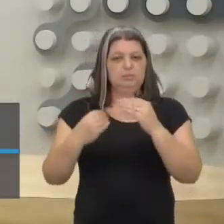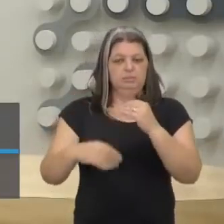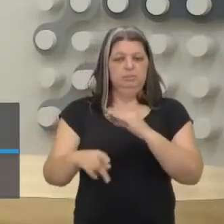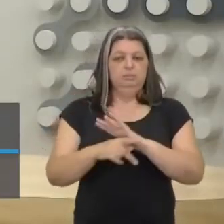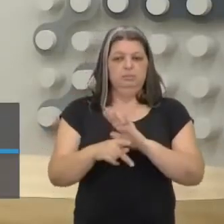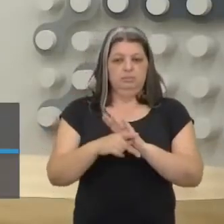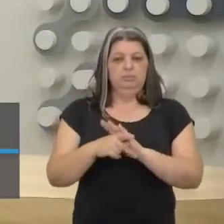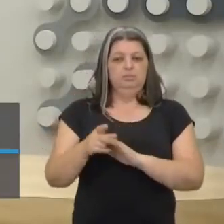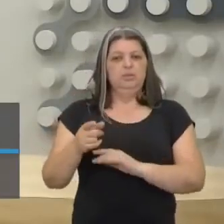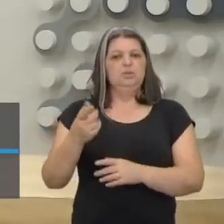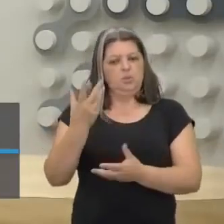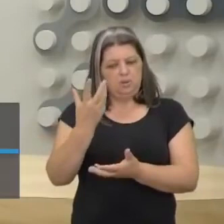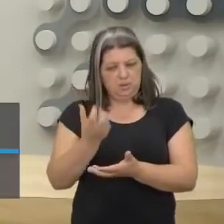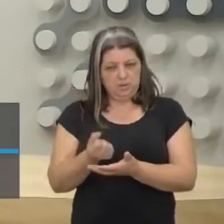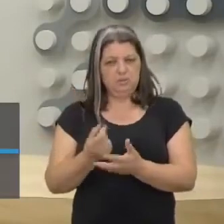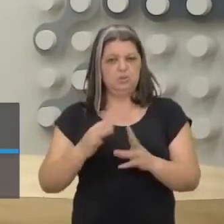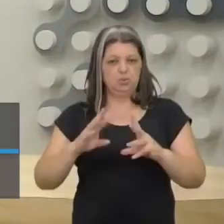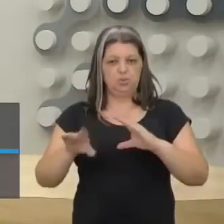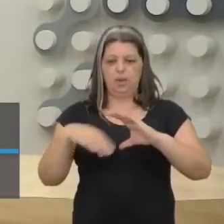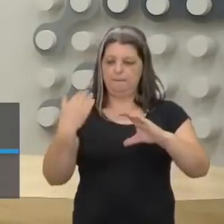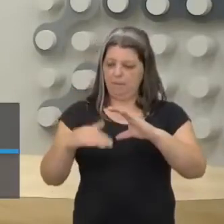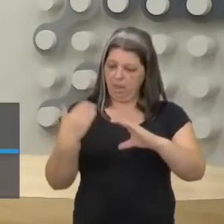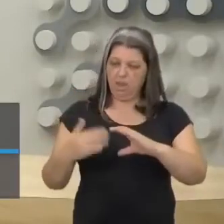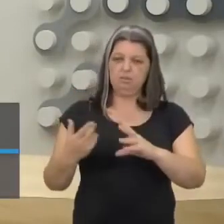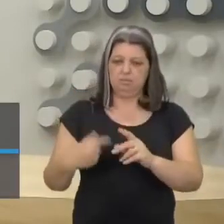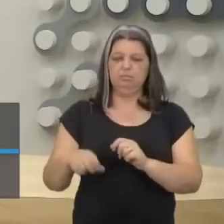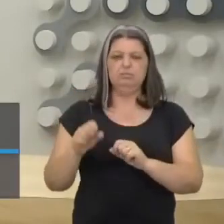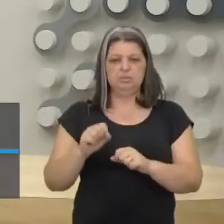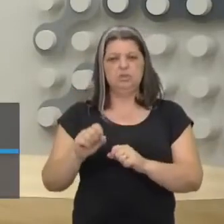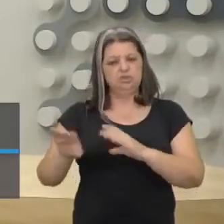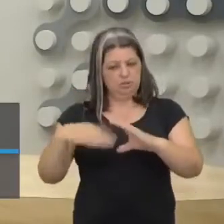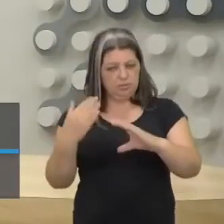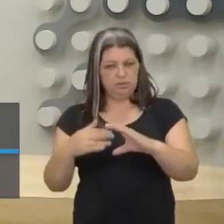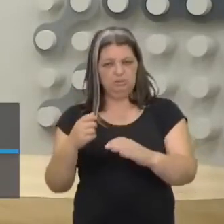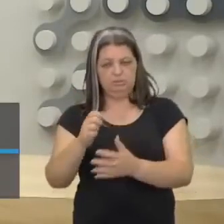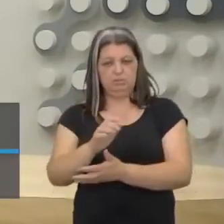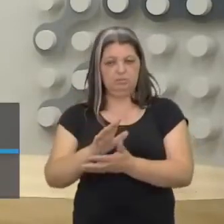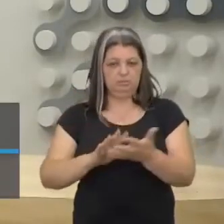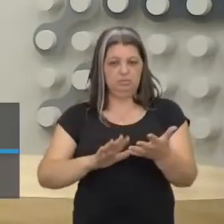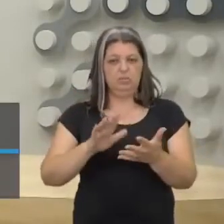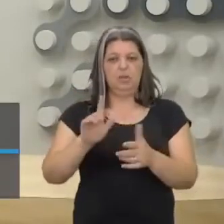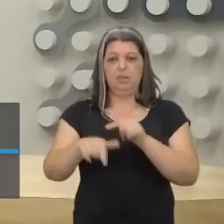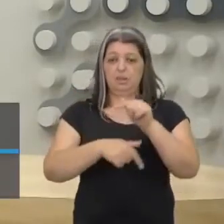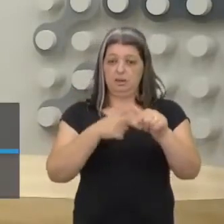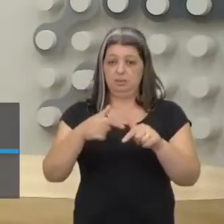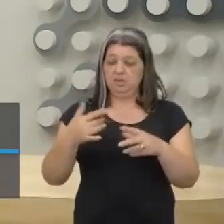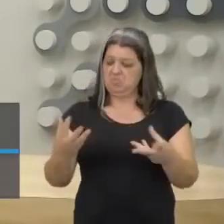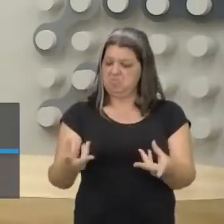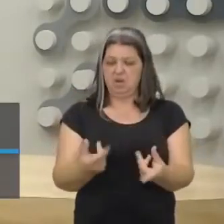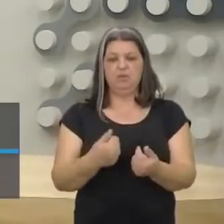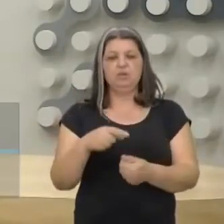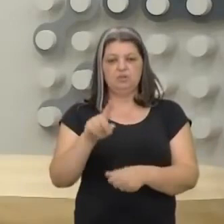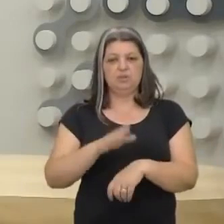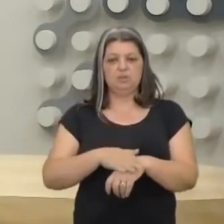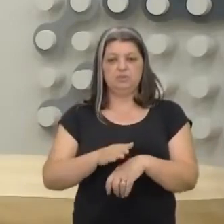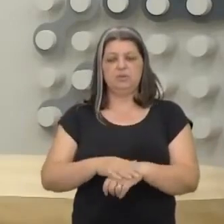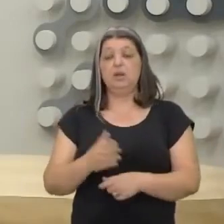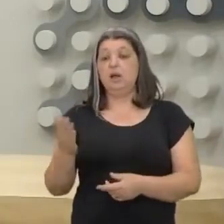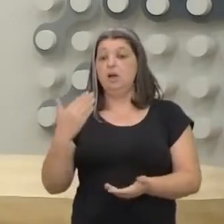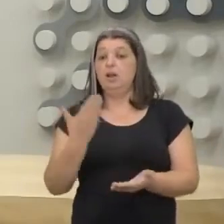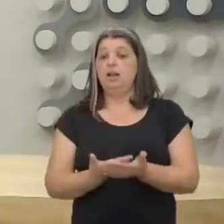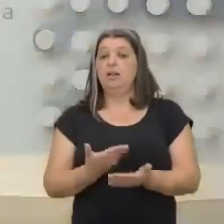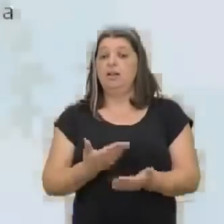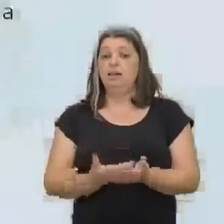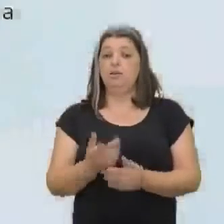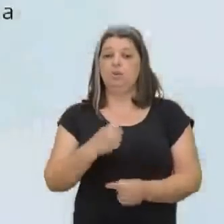Estou recebendo lá no meu e-mail, do Mauro também. Mandem pra gente trabalhos excelentes que vocês têm feito. Então vamos de aula hoje para